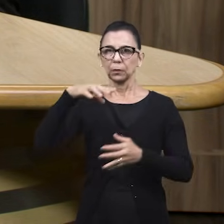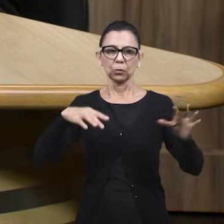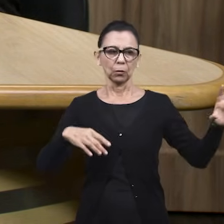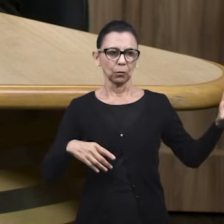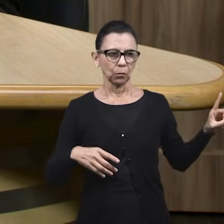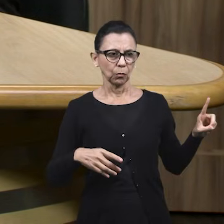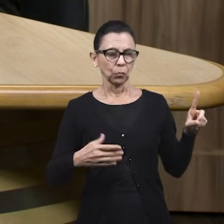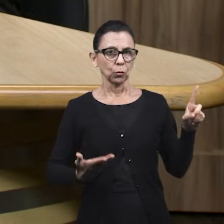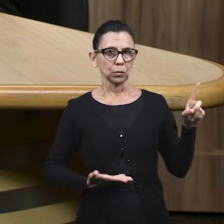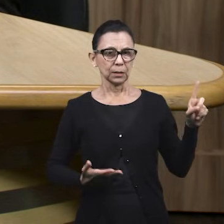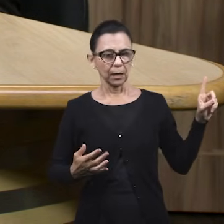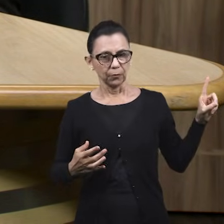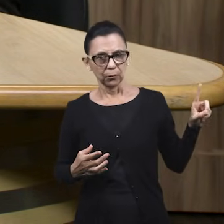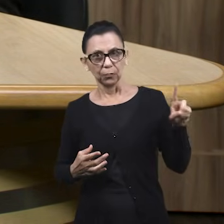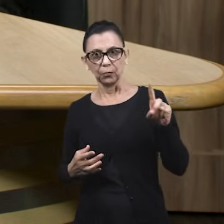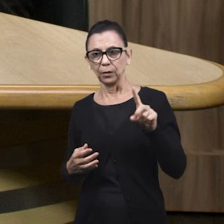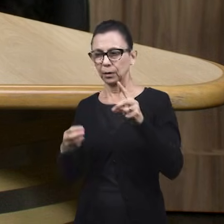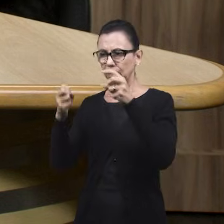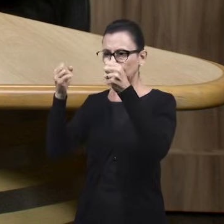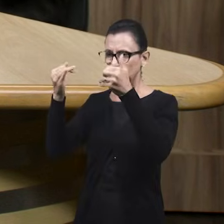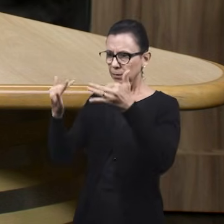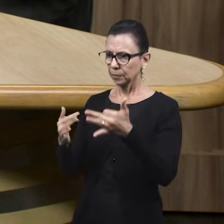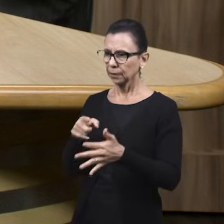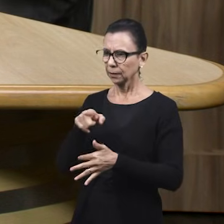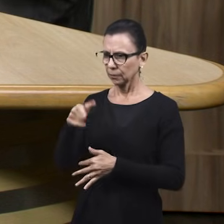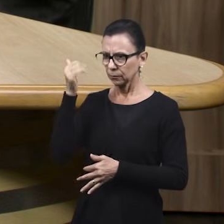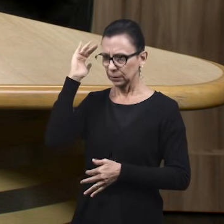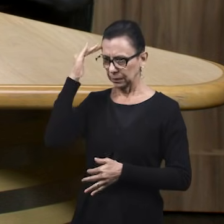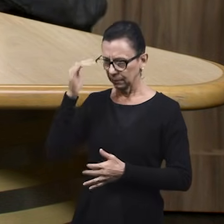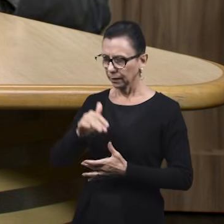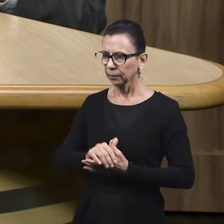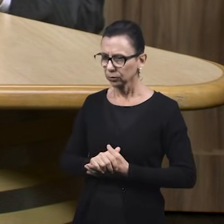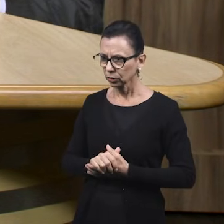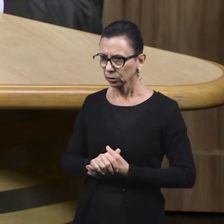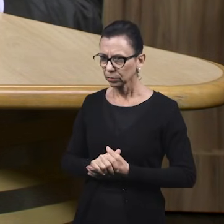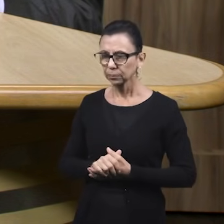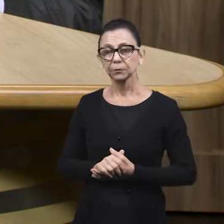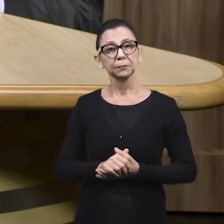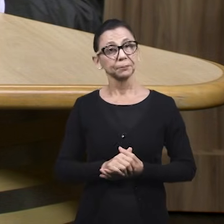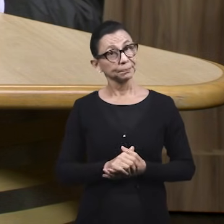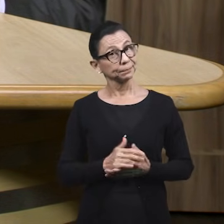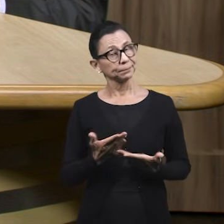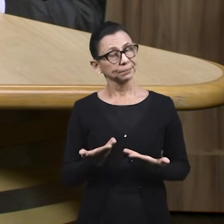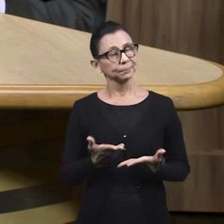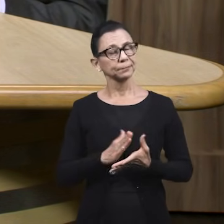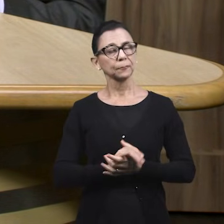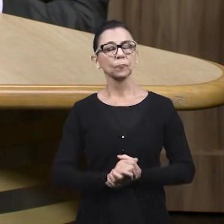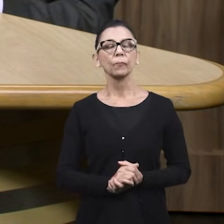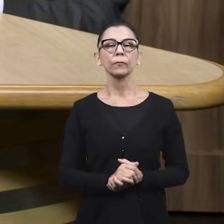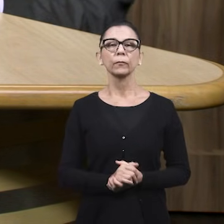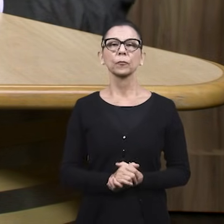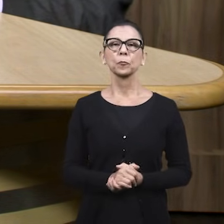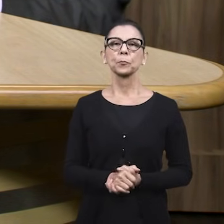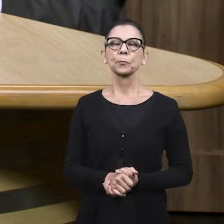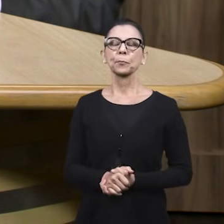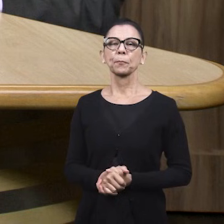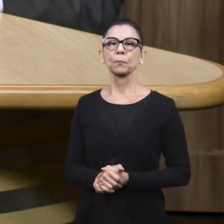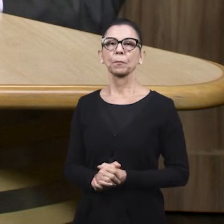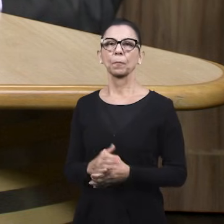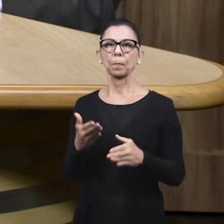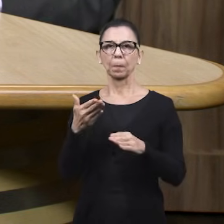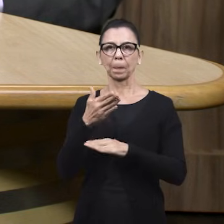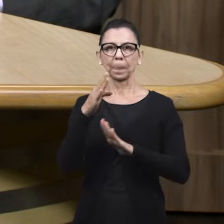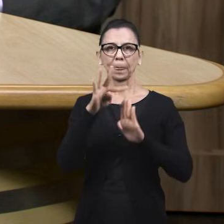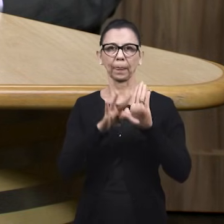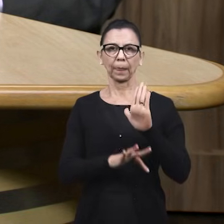explicou aquilo que ele não estava entendendo. Então, a palavra fala de várias maneiras. Não é isso? Glória a Deus. Agora, entrando